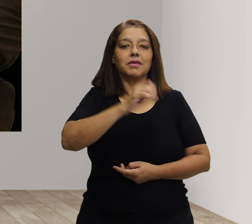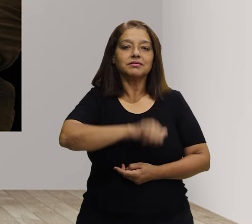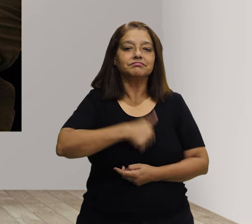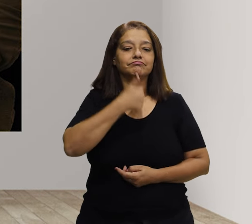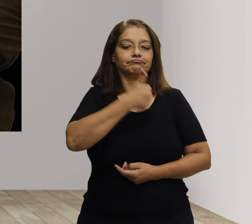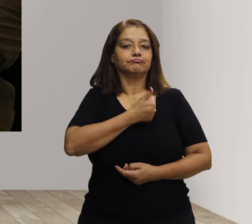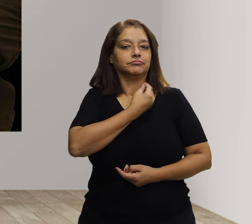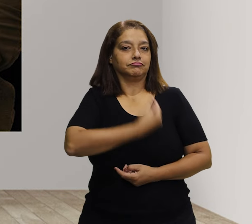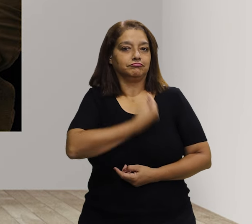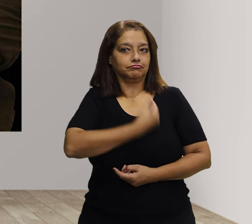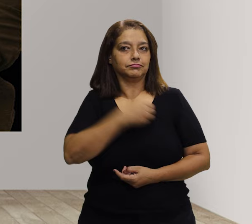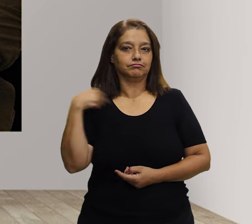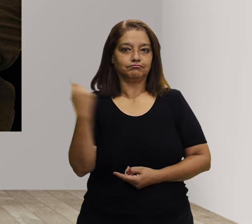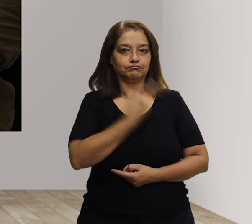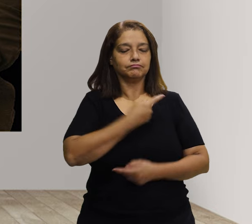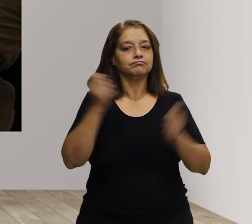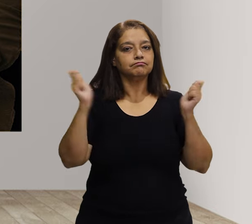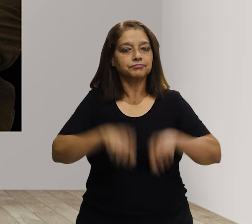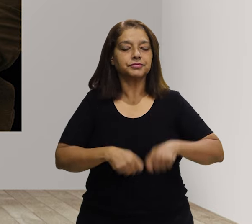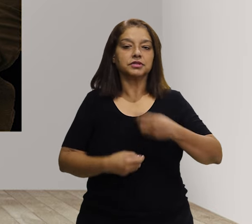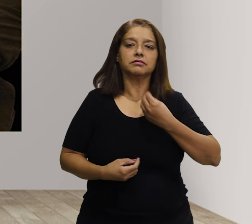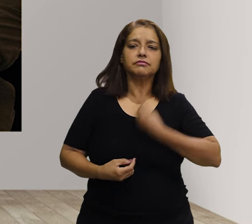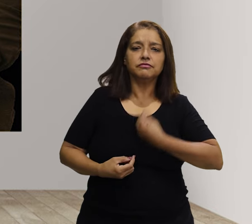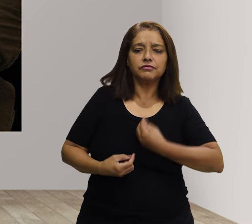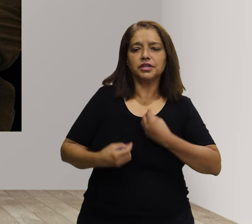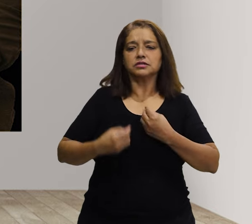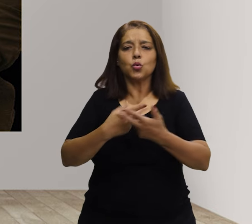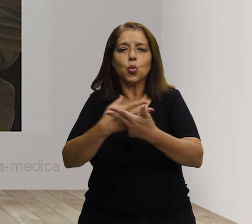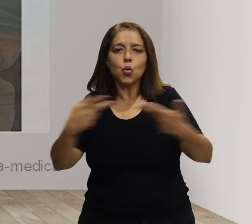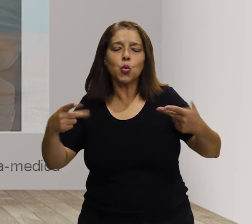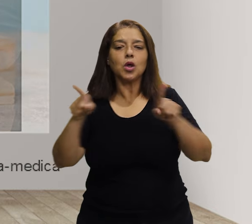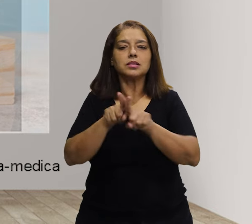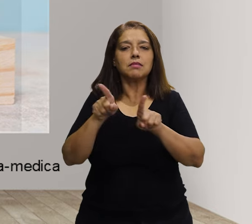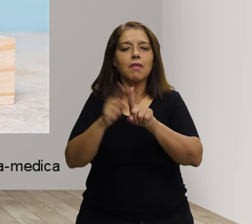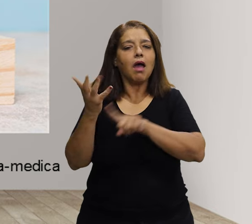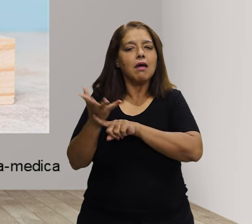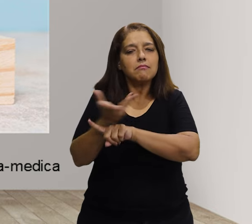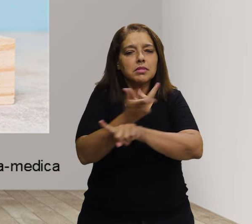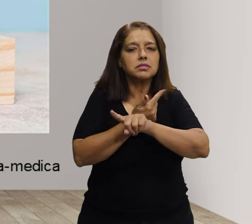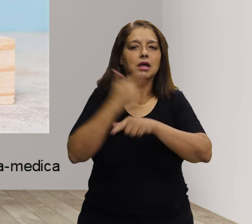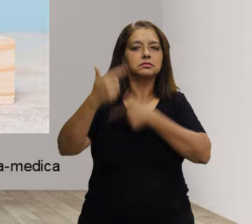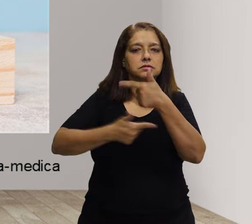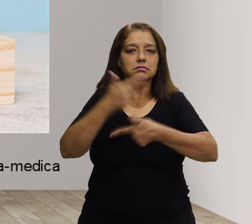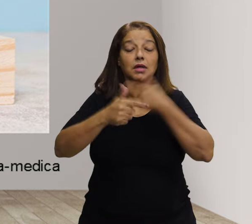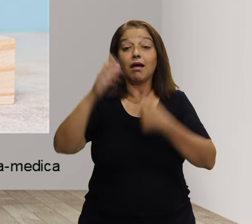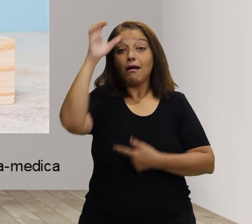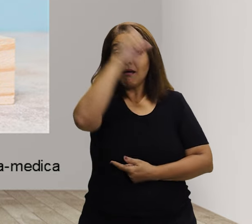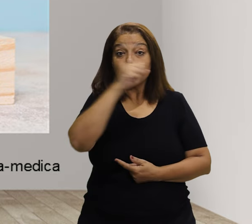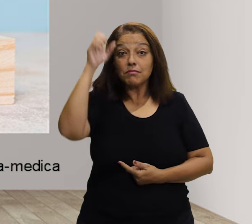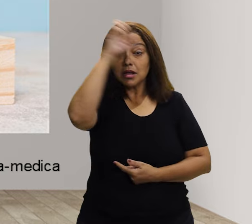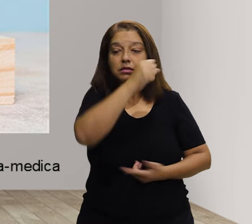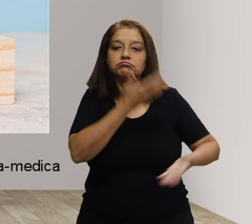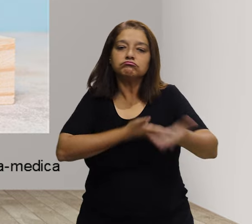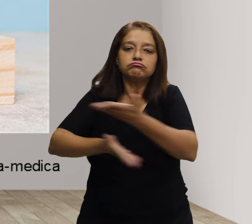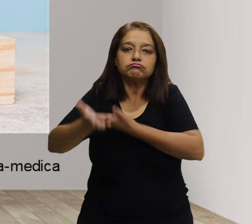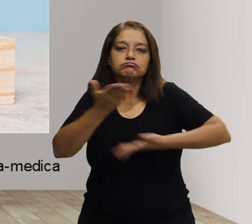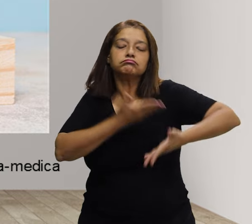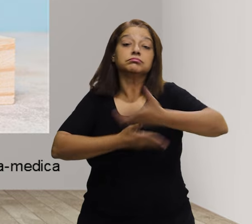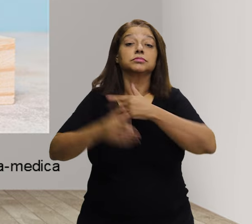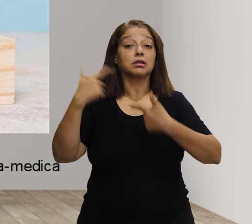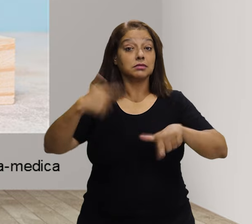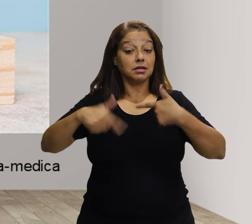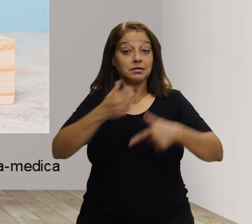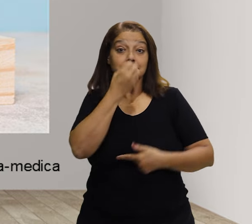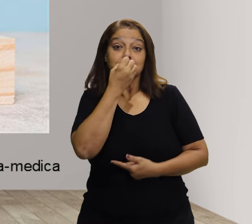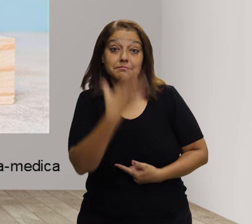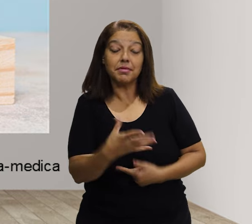com momentos estressantes da vida, desenvolver as suas habilidades, aprender, trabalhar bem e contribuir